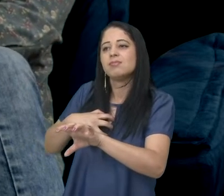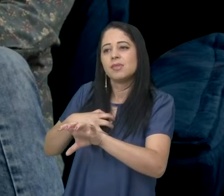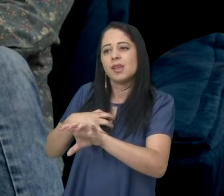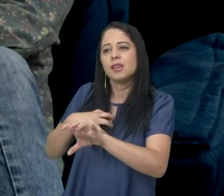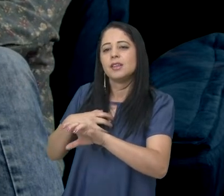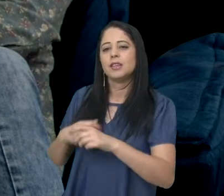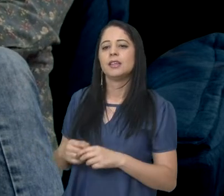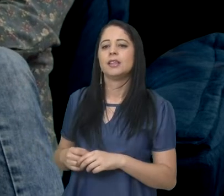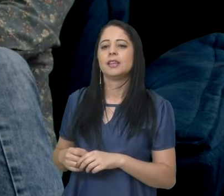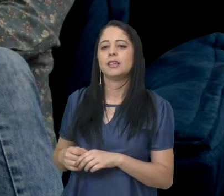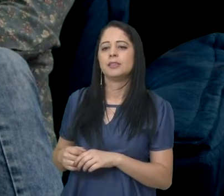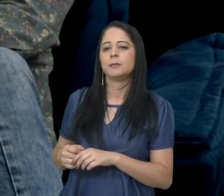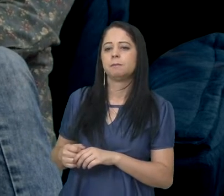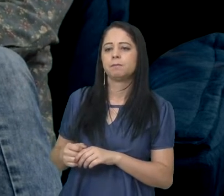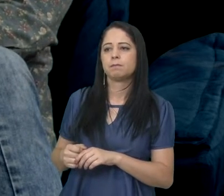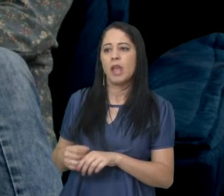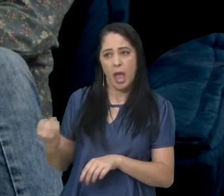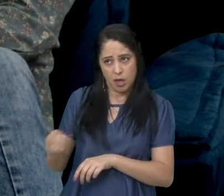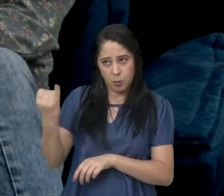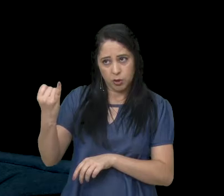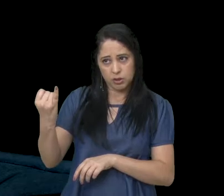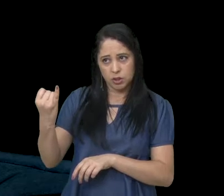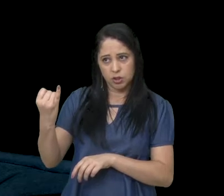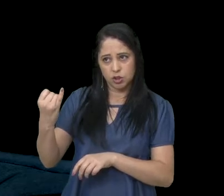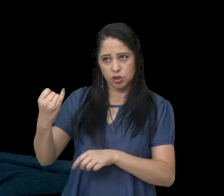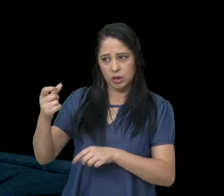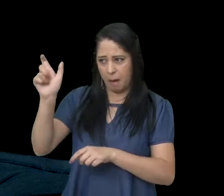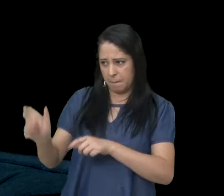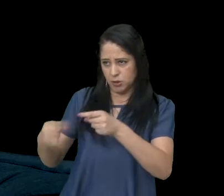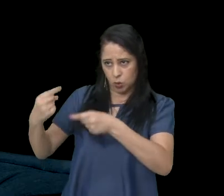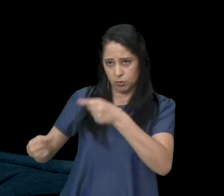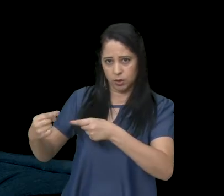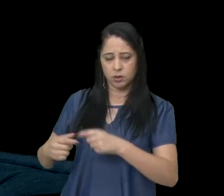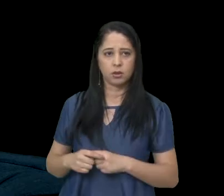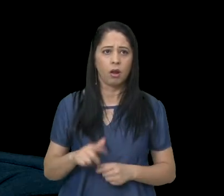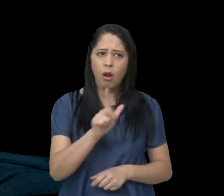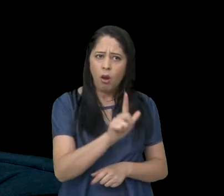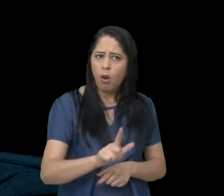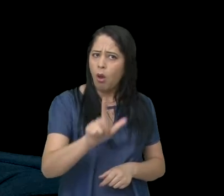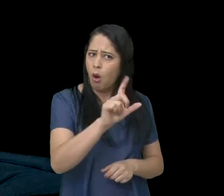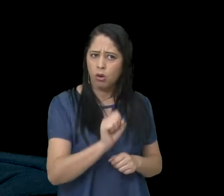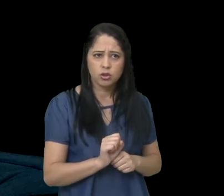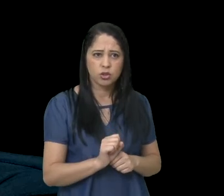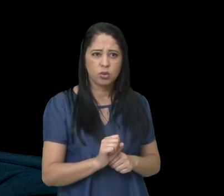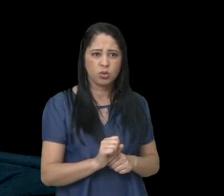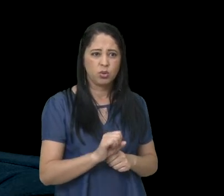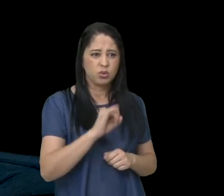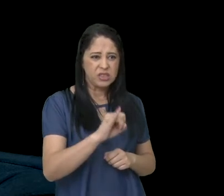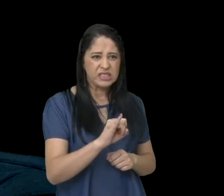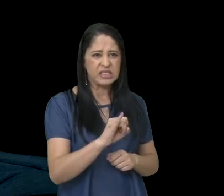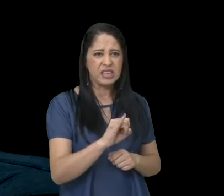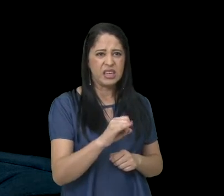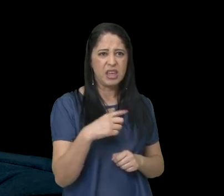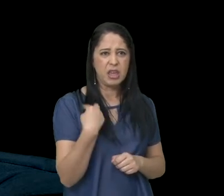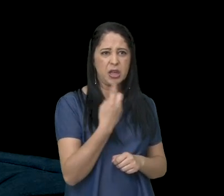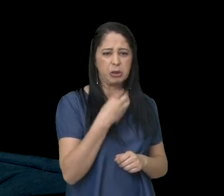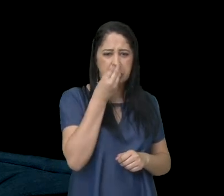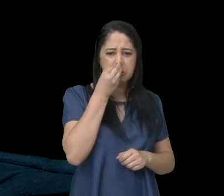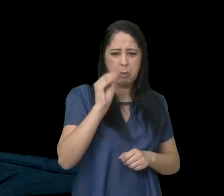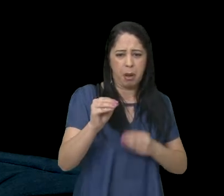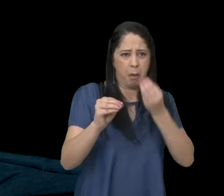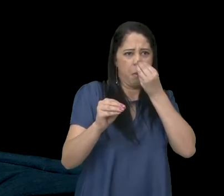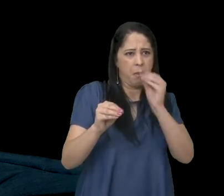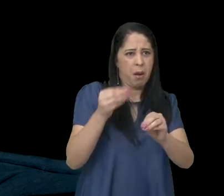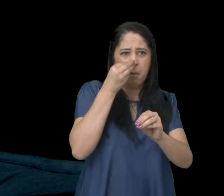sentindo também. Isso é importante para um político? Claro. Se a gente não estiver conectado com o ser humano, né, você